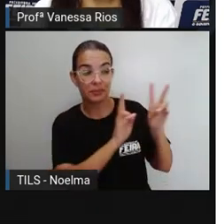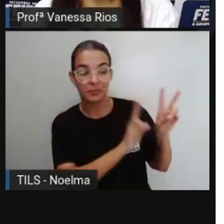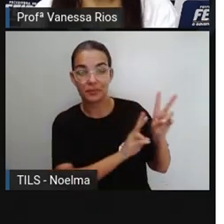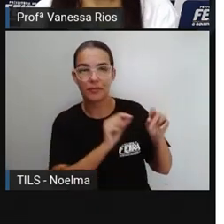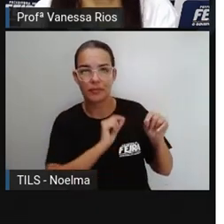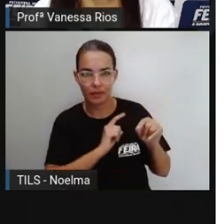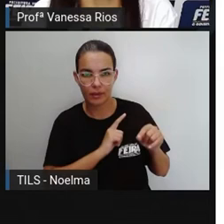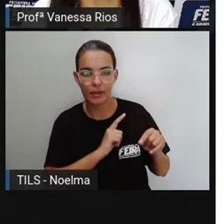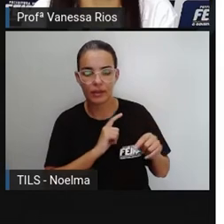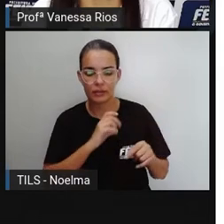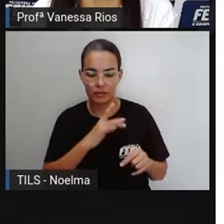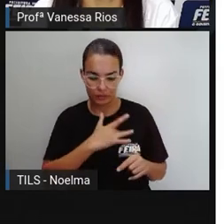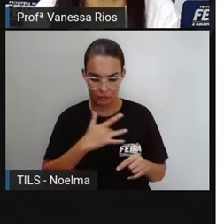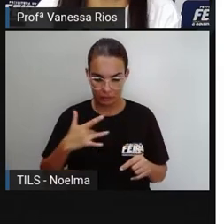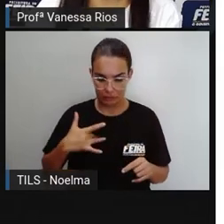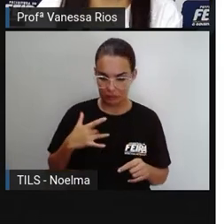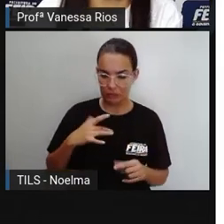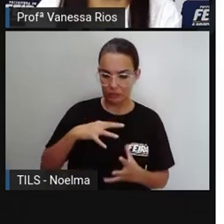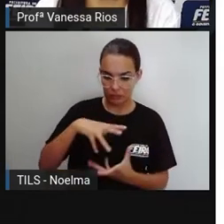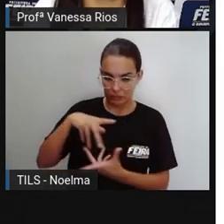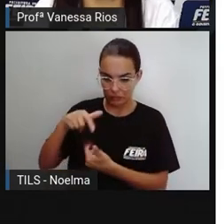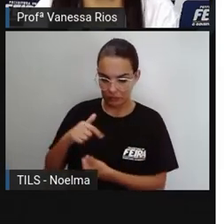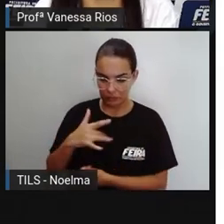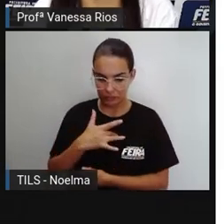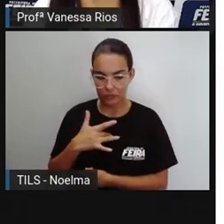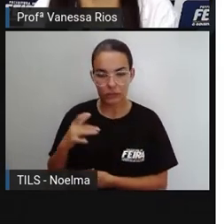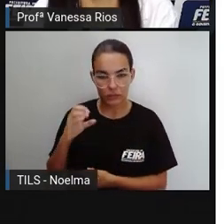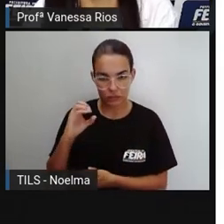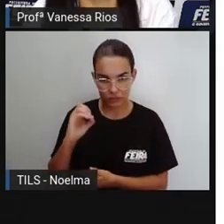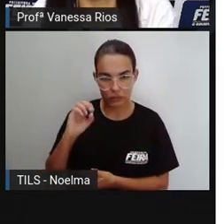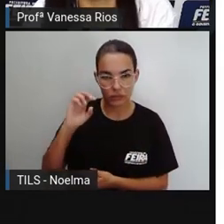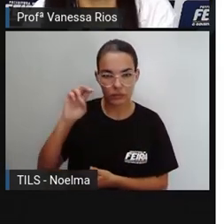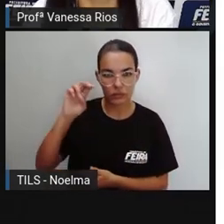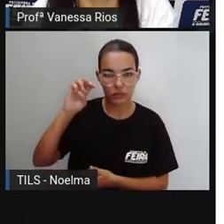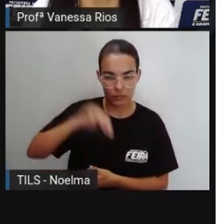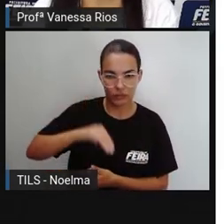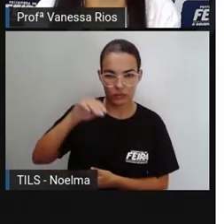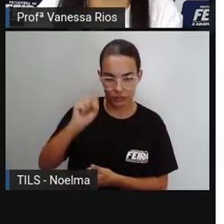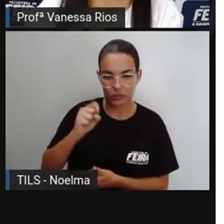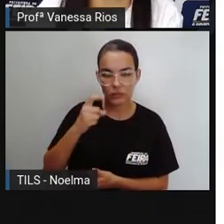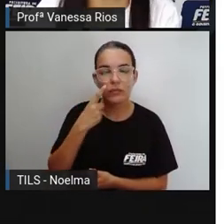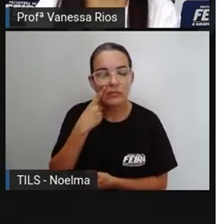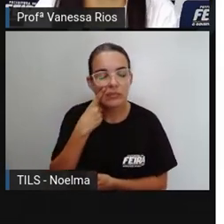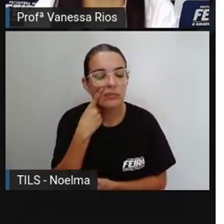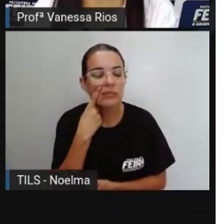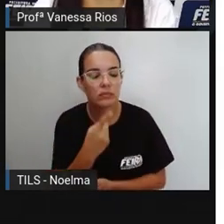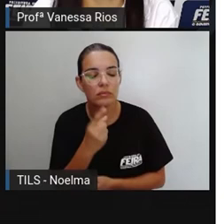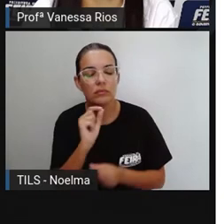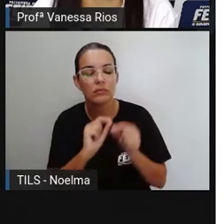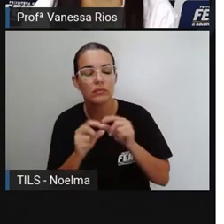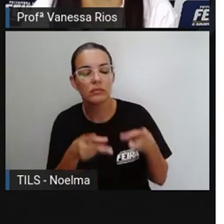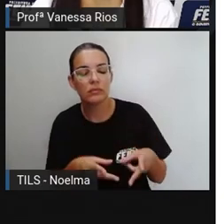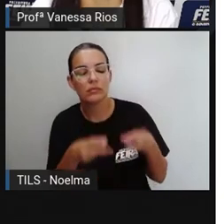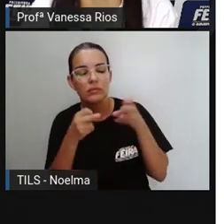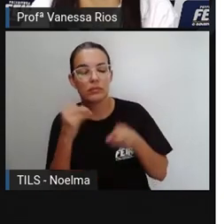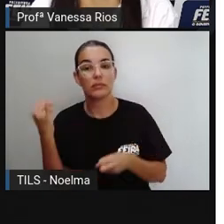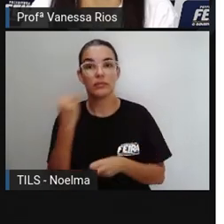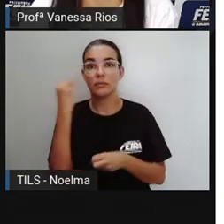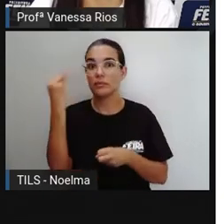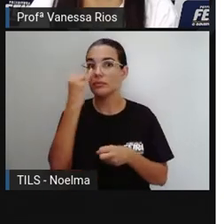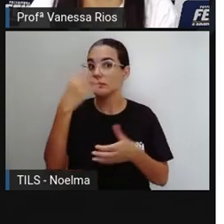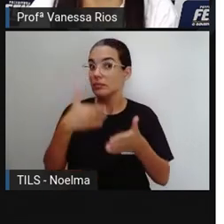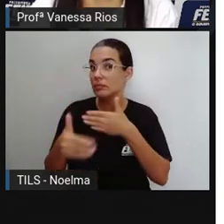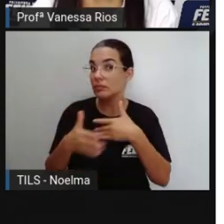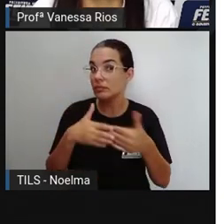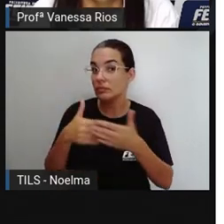própria Organização Mundial de Saúde reconhece como atividade física, a gente percebe a importância de que